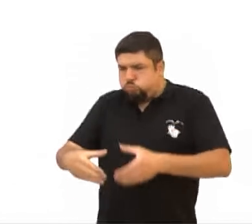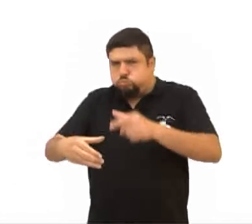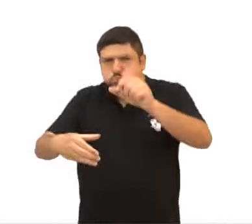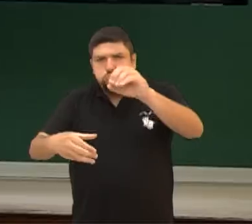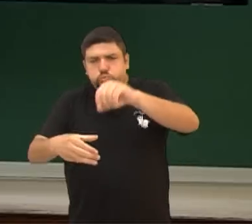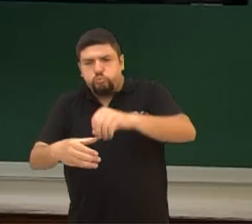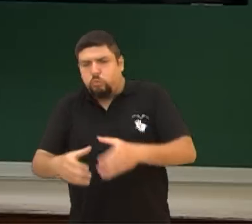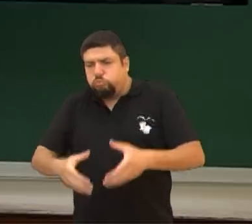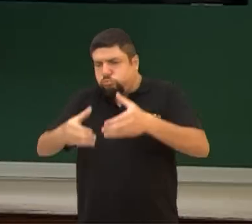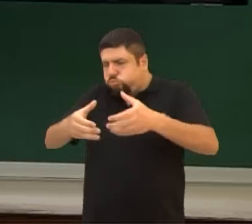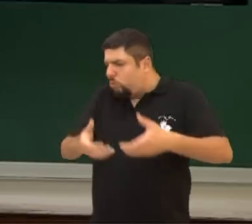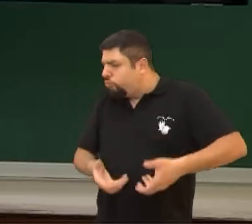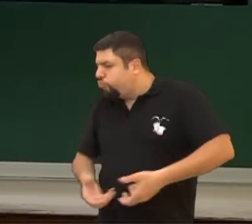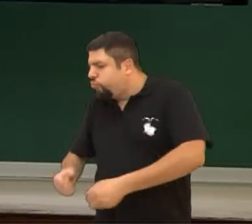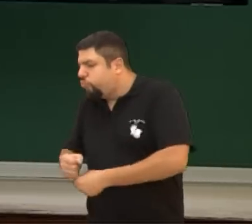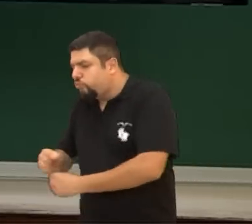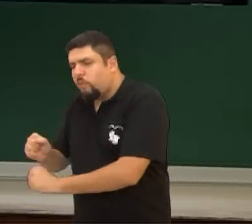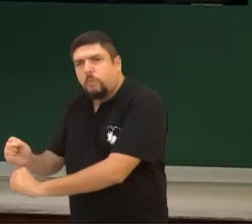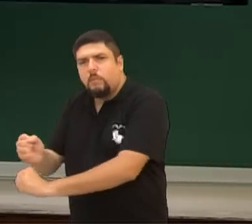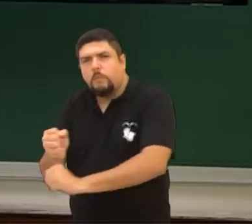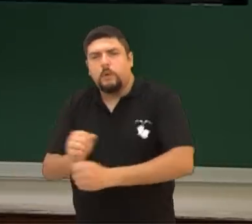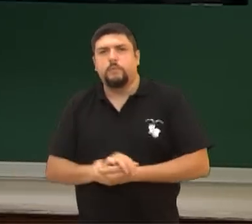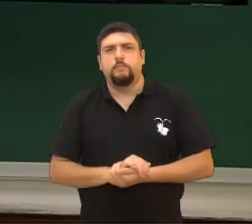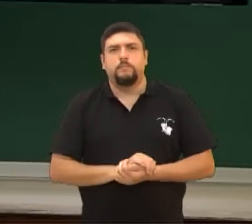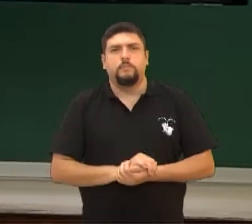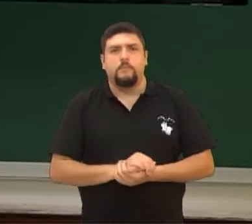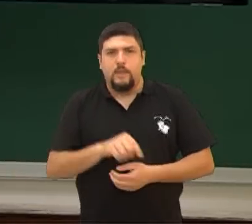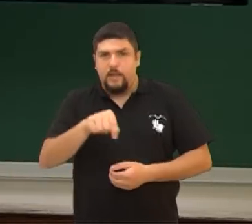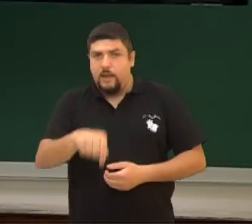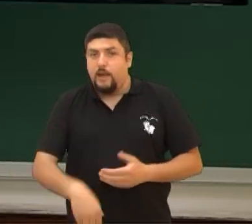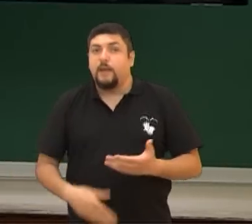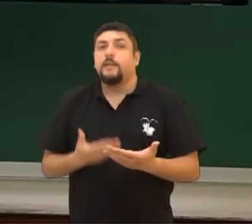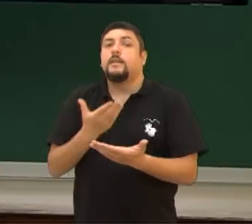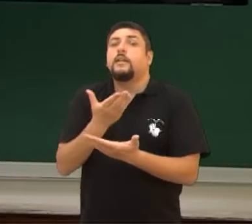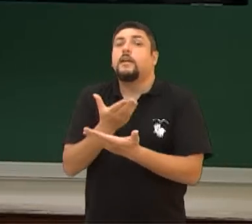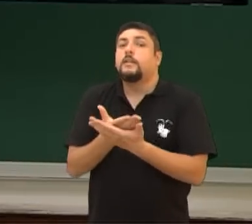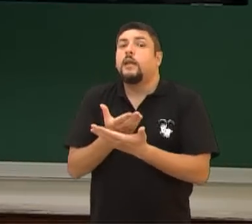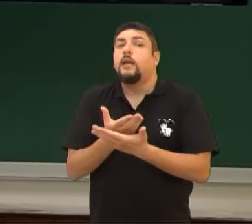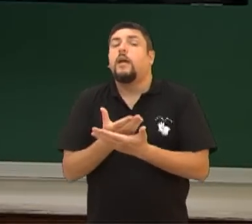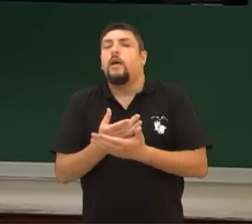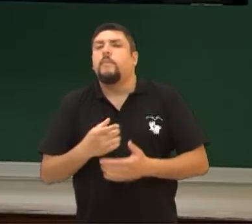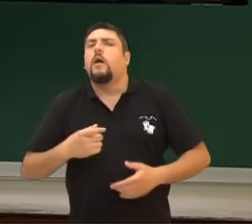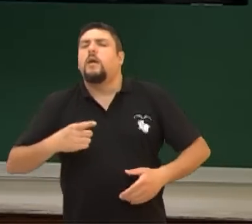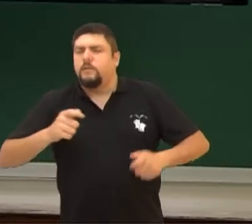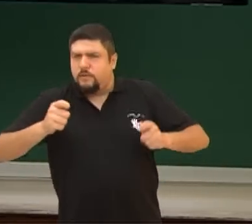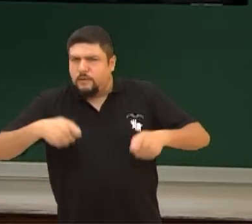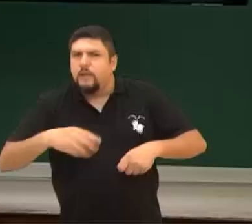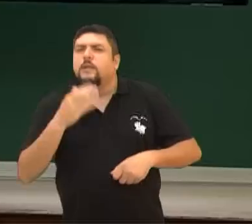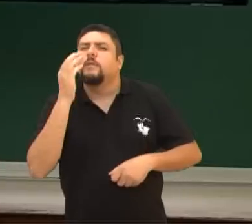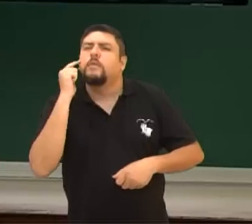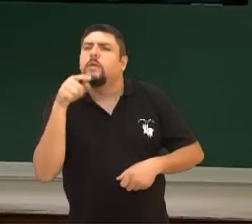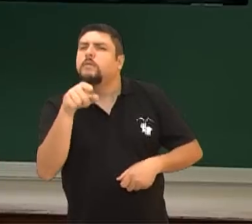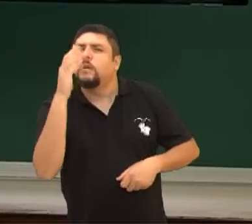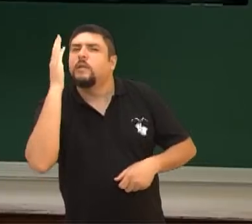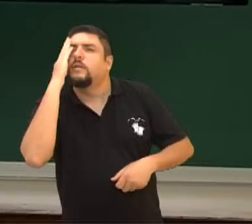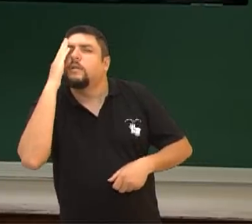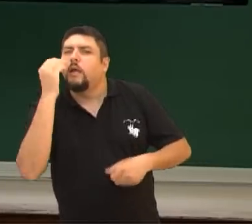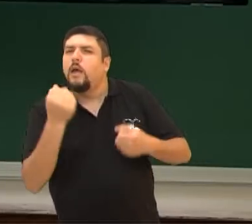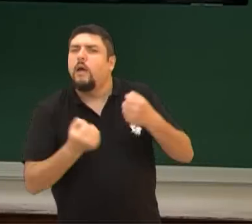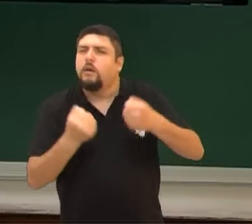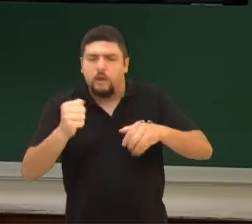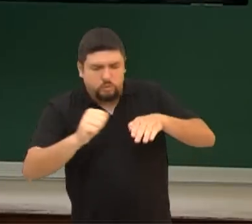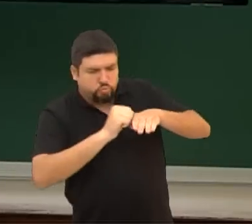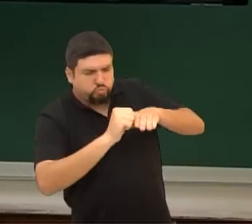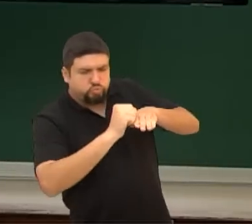aqui, durante essa aula, eu já ouvi alguém dizer que lava um carro com 1 litro de água.